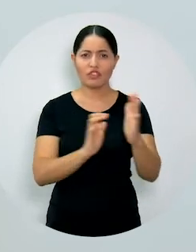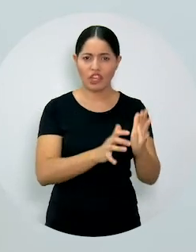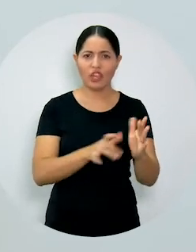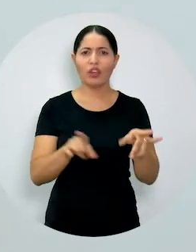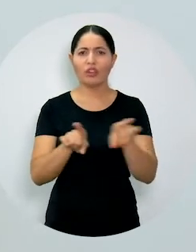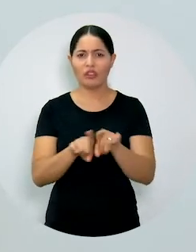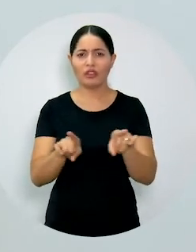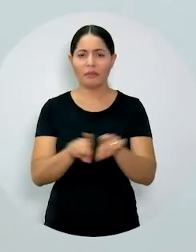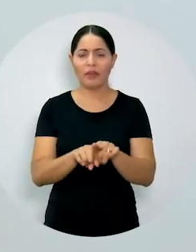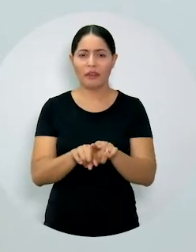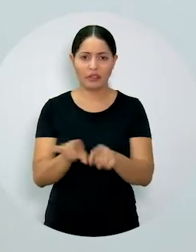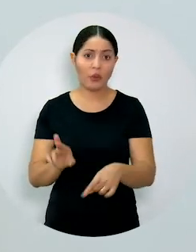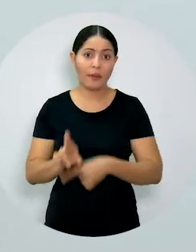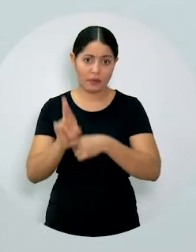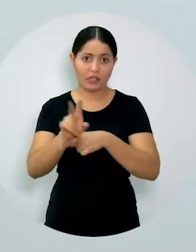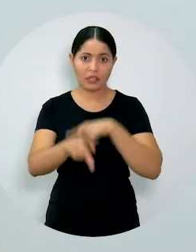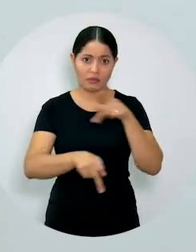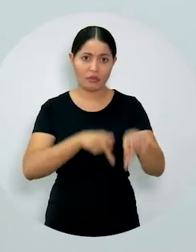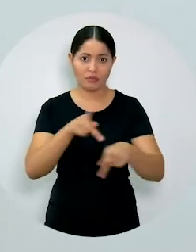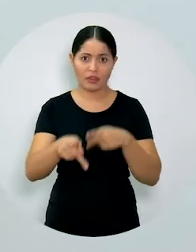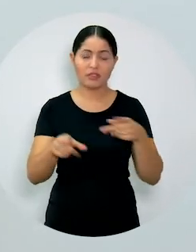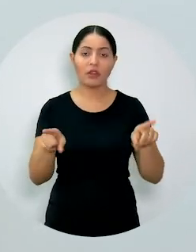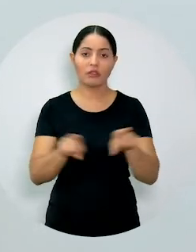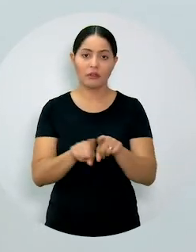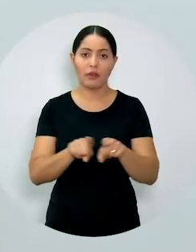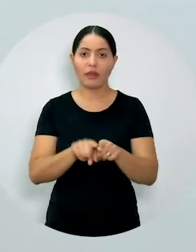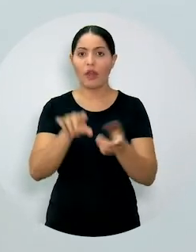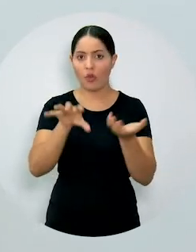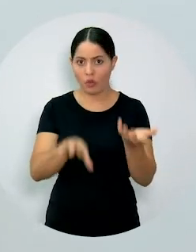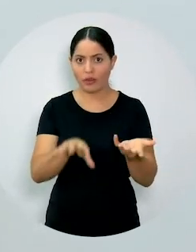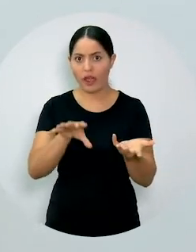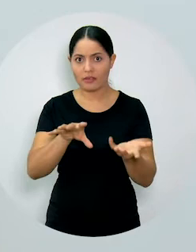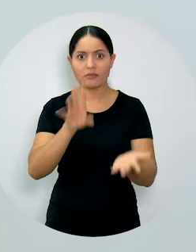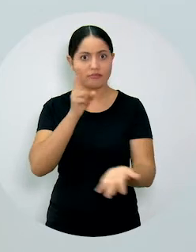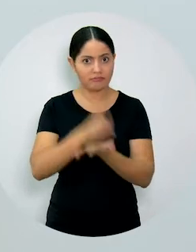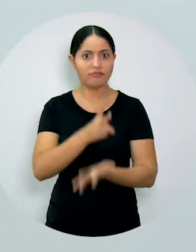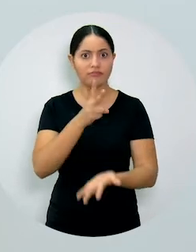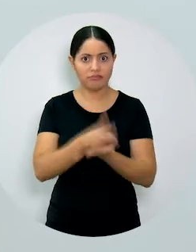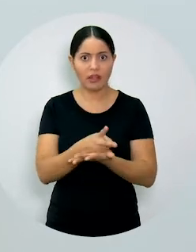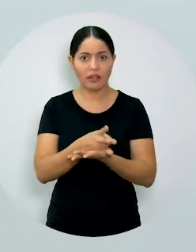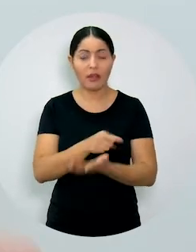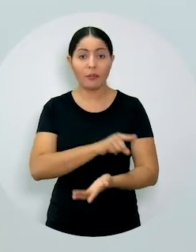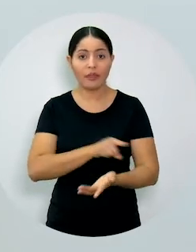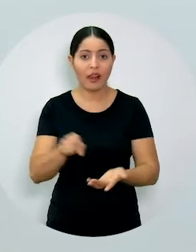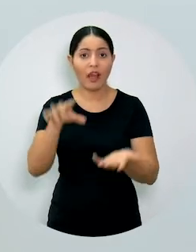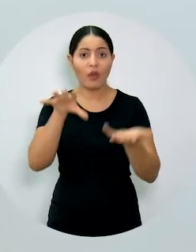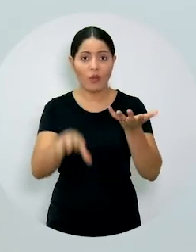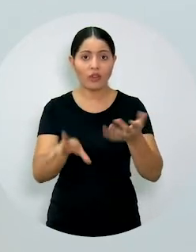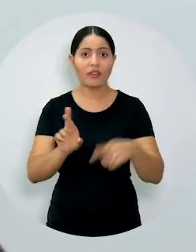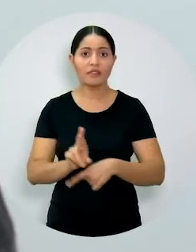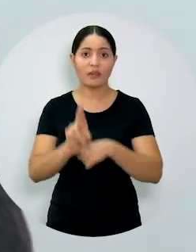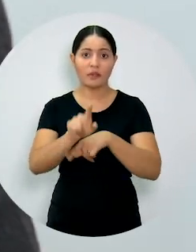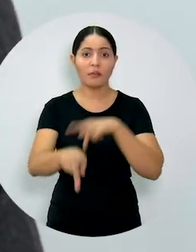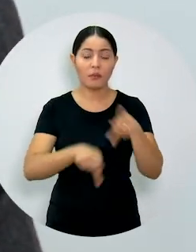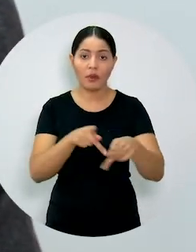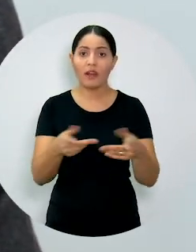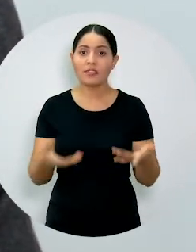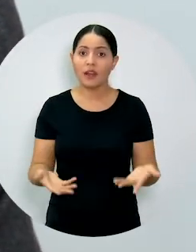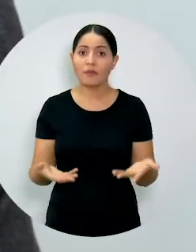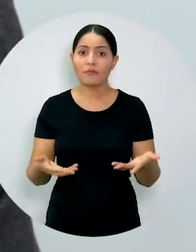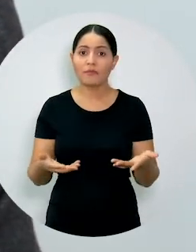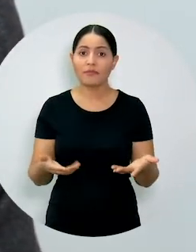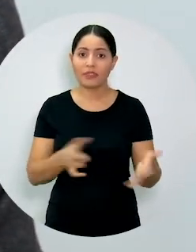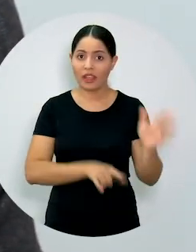partidos políticos, que é o próprio Congresso, que são os representantes da